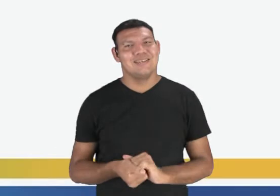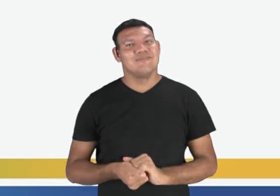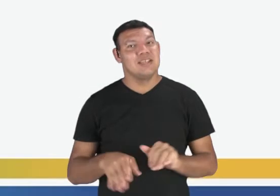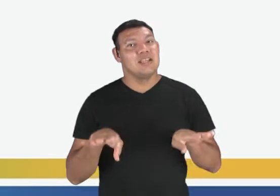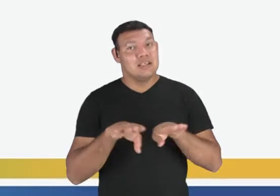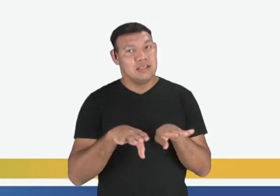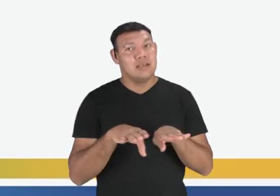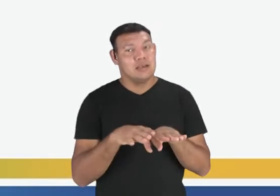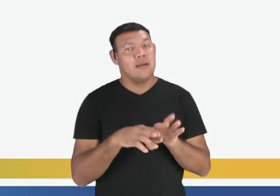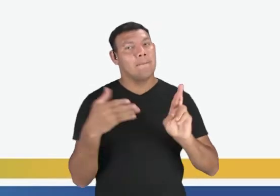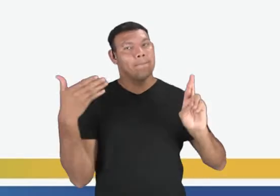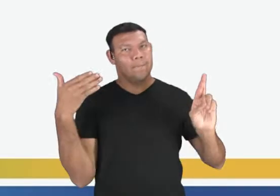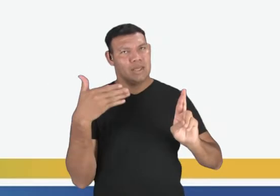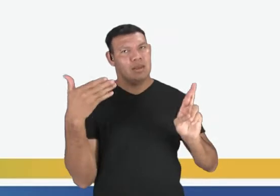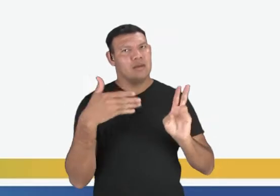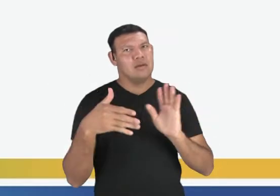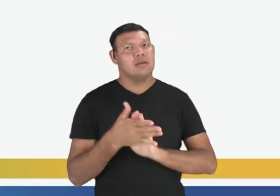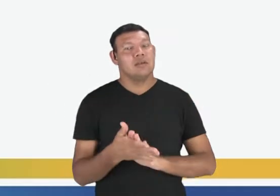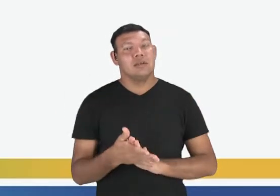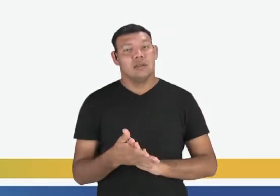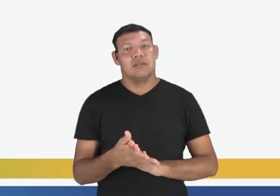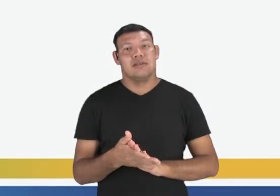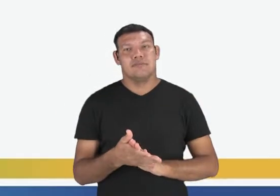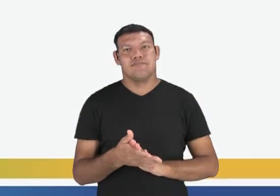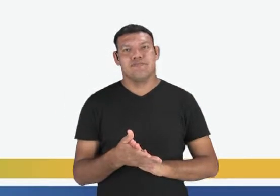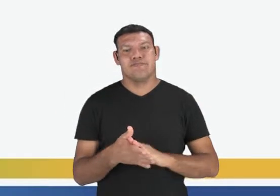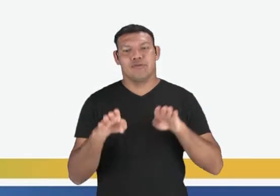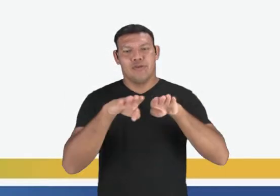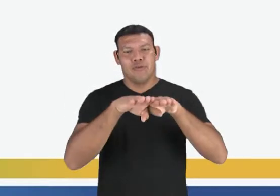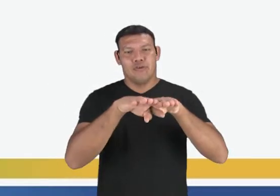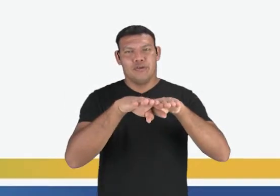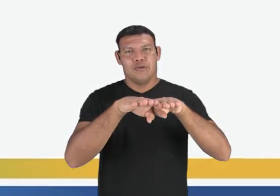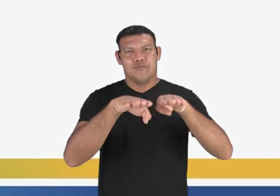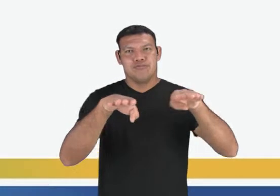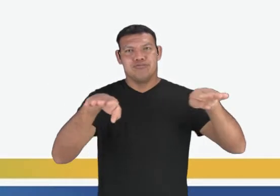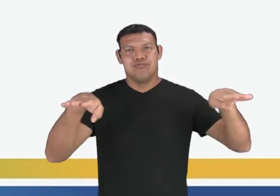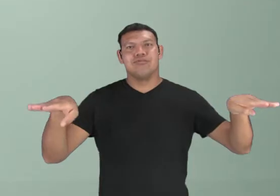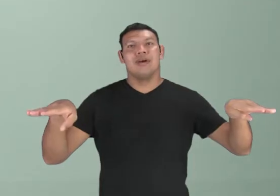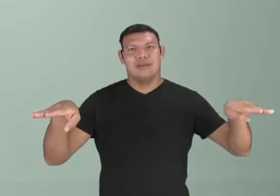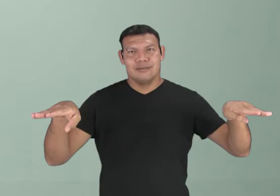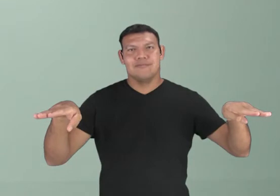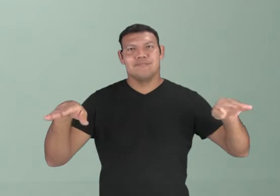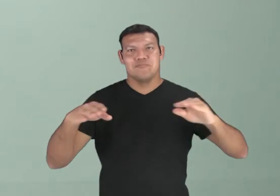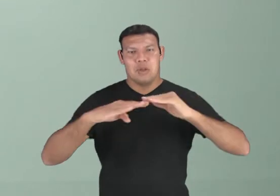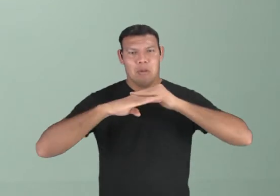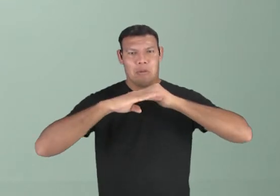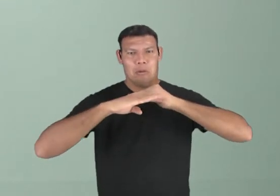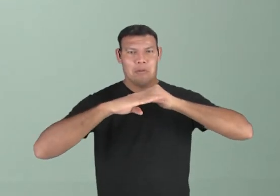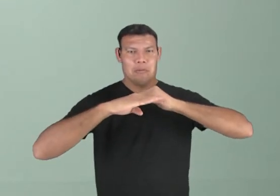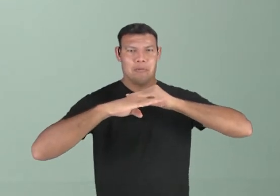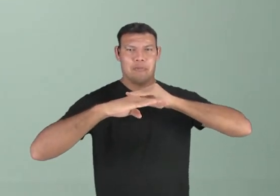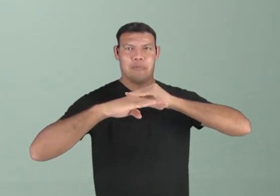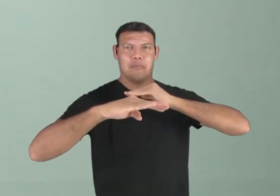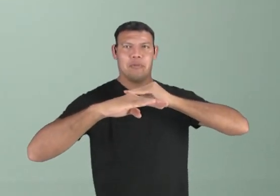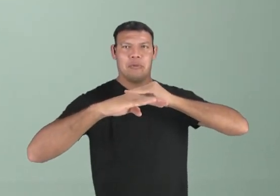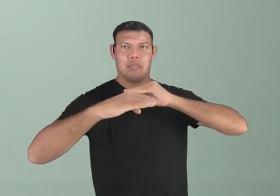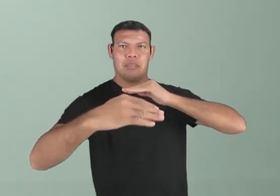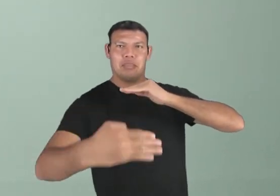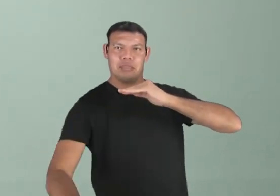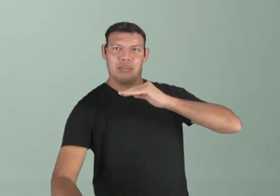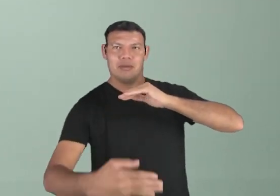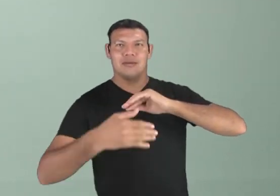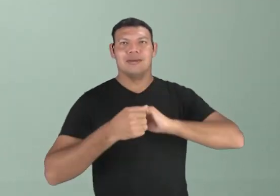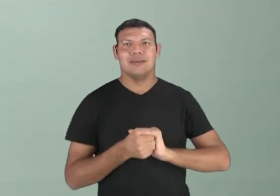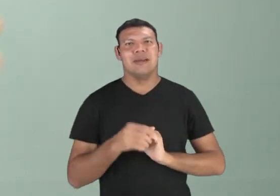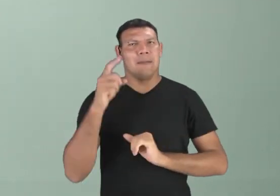poderíamos também fazer uma referência a respeito da Terra plana, que até hoje é falado sobre os terraplanistas que acreditam numa Terra